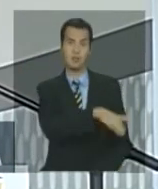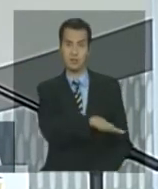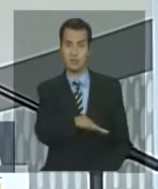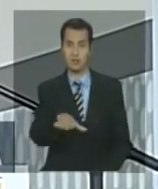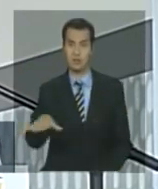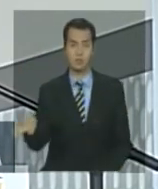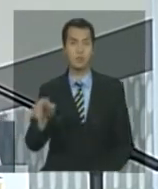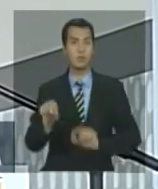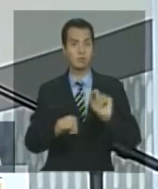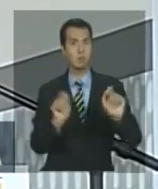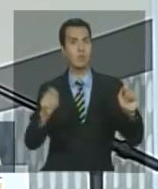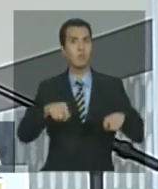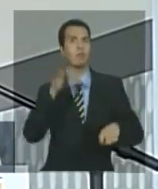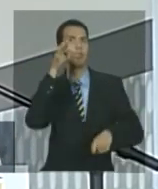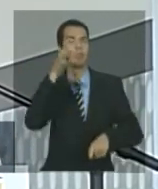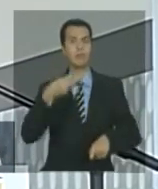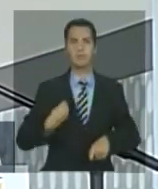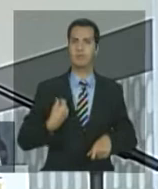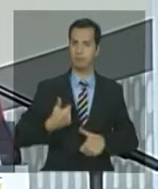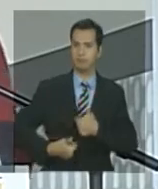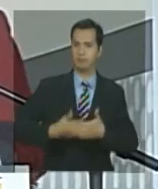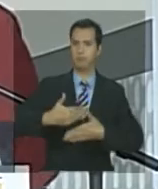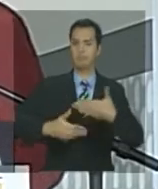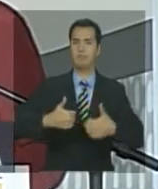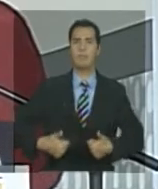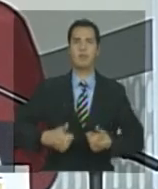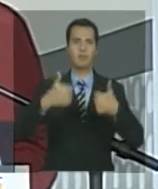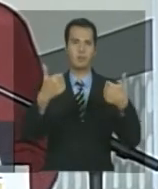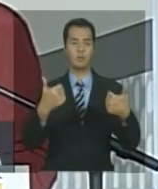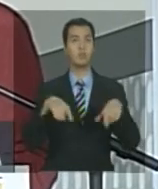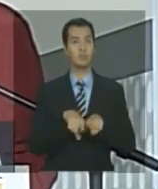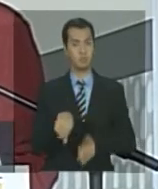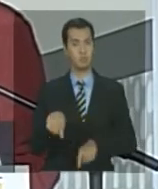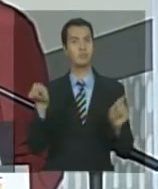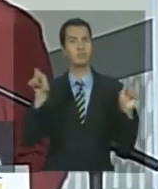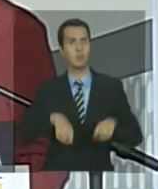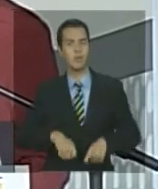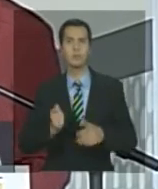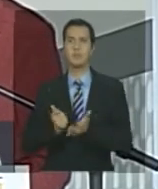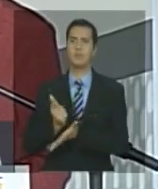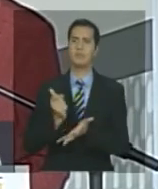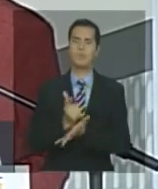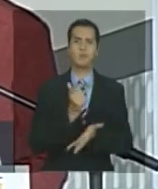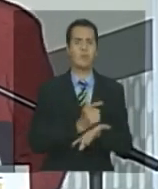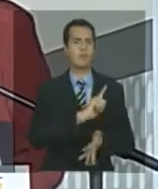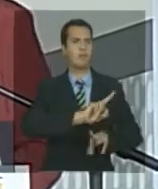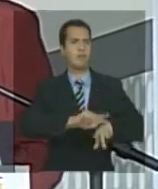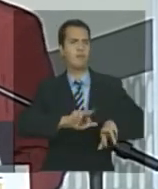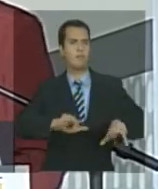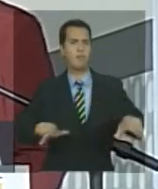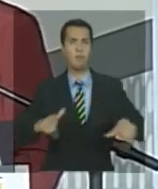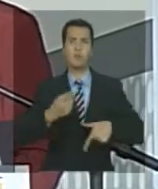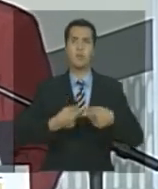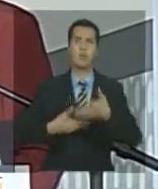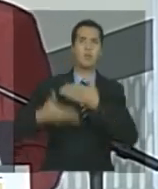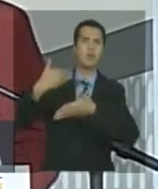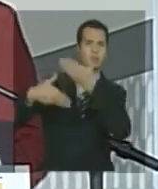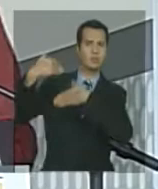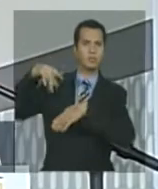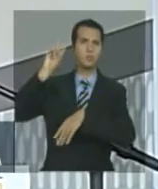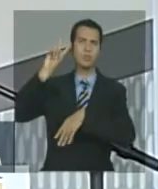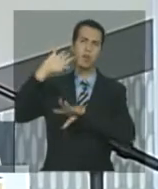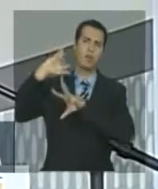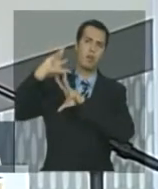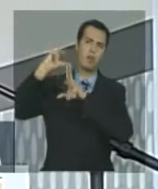de terem uma vida melhor e de terem acesso às riquezas que, ao longo de toda a nossa história,